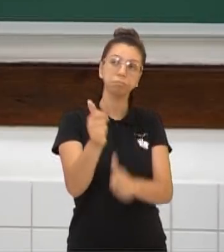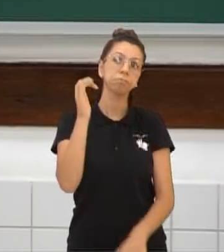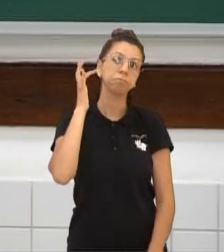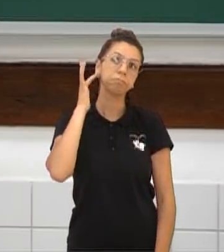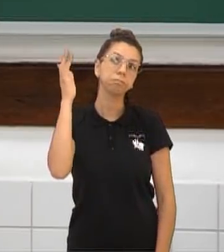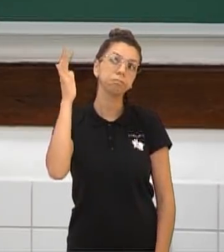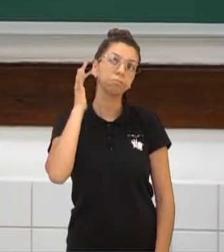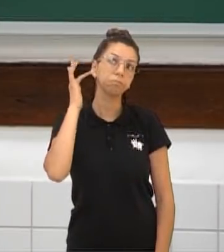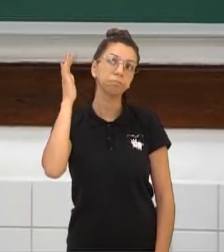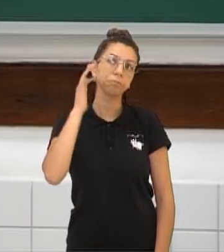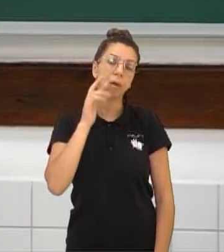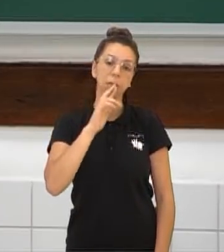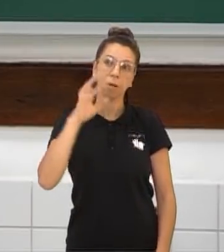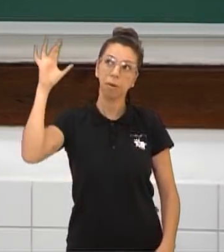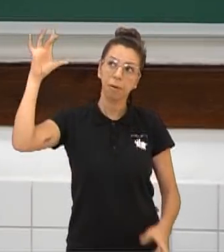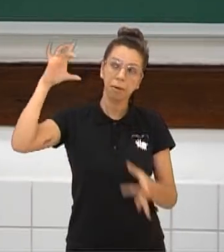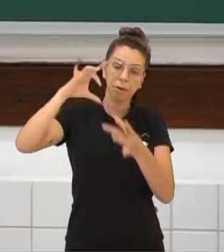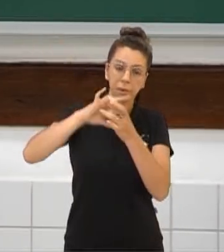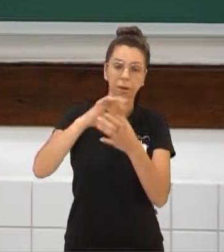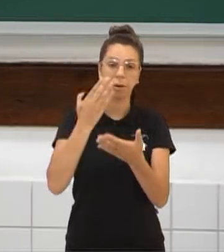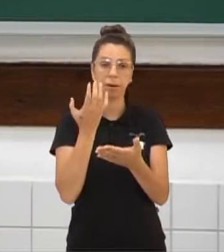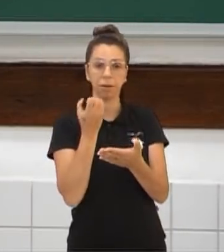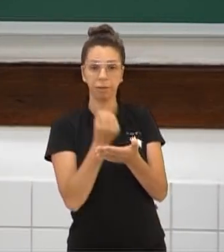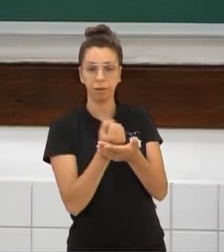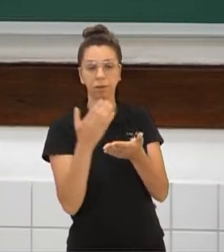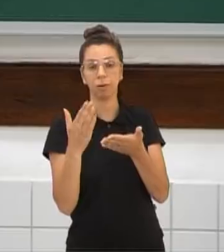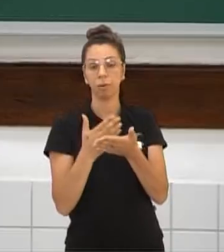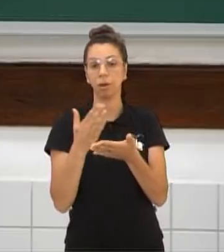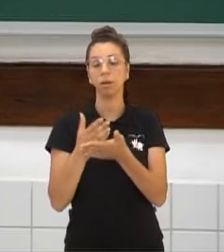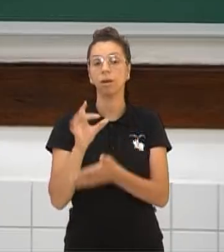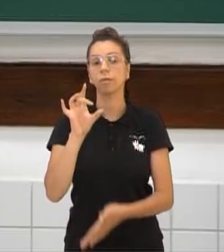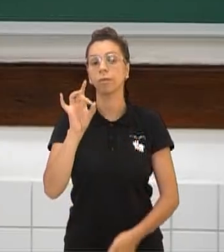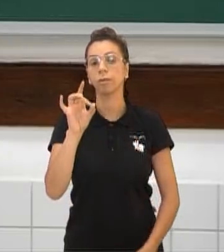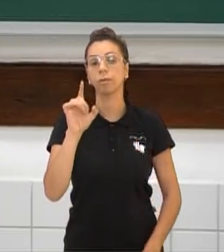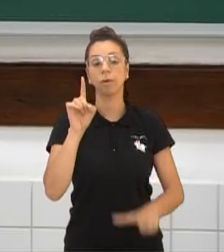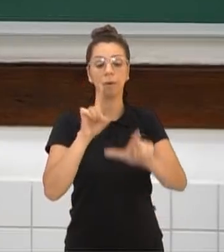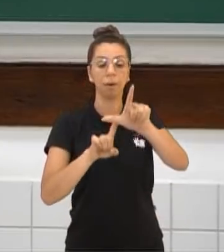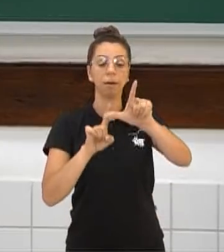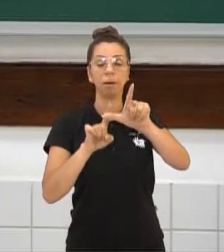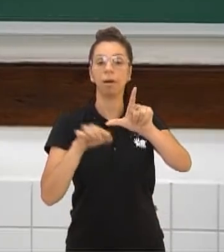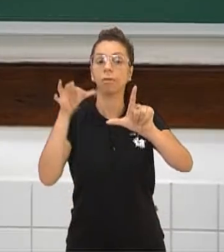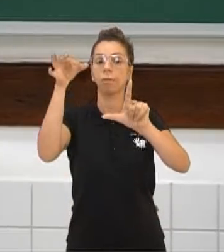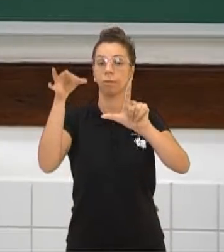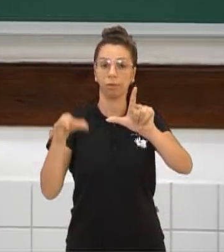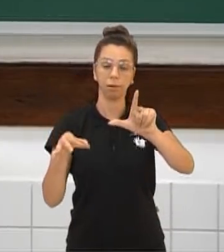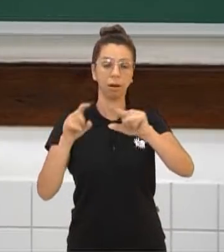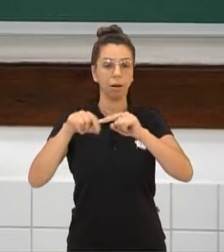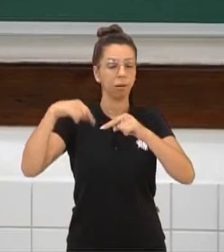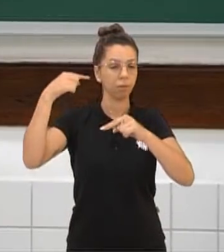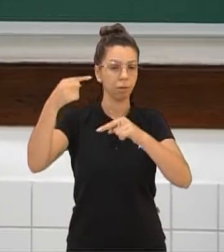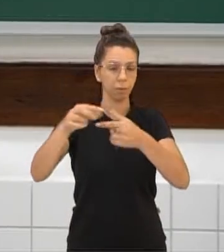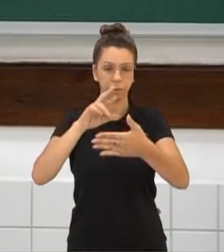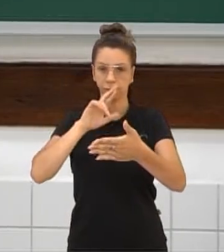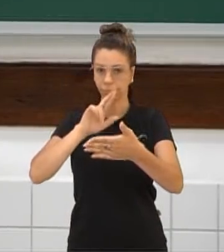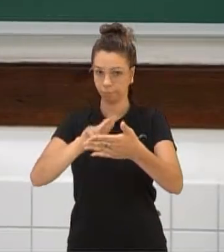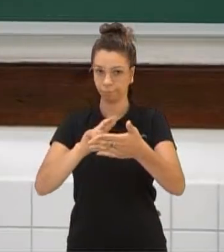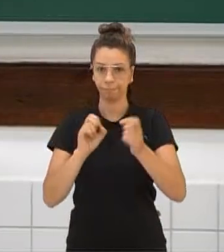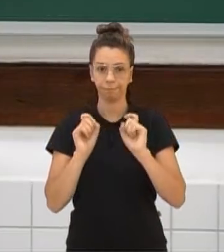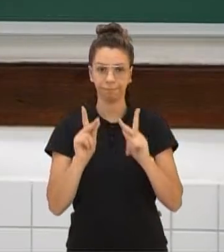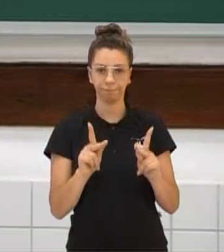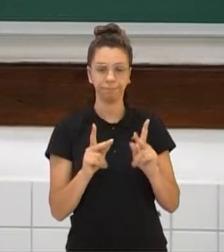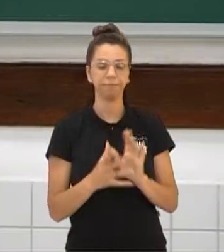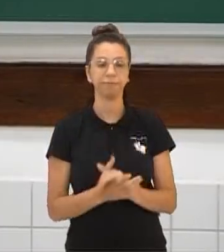pensando na resposta. Registre aí no seu caderno só a letra que você acha que é a correta. E em seguida eu já dou a resposta,